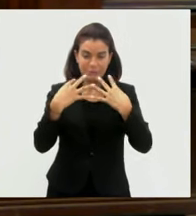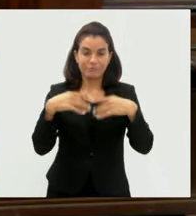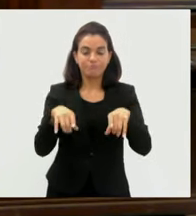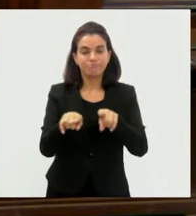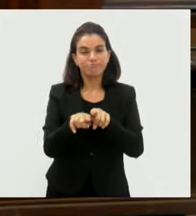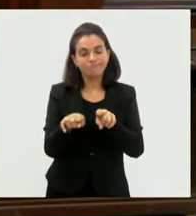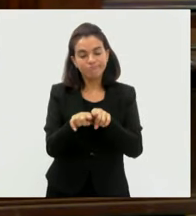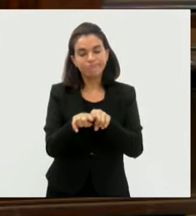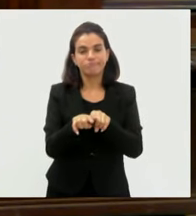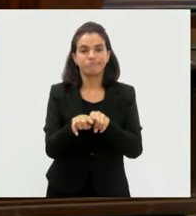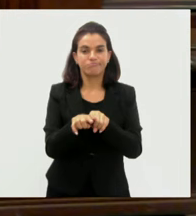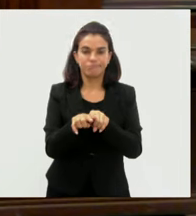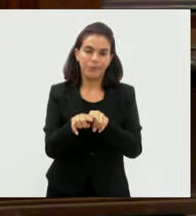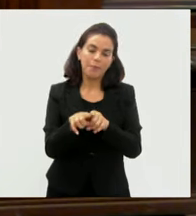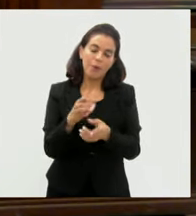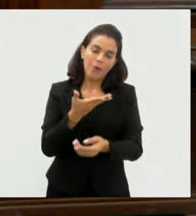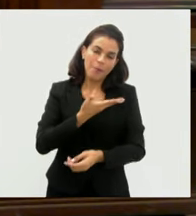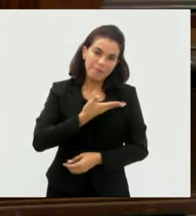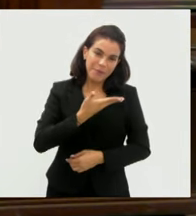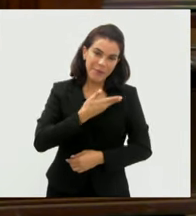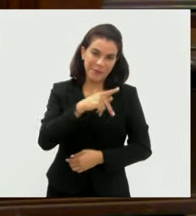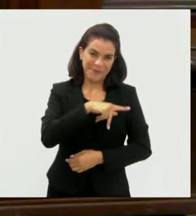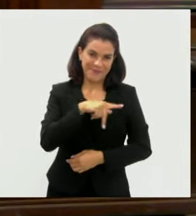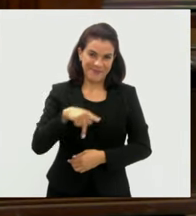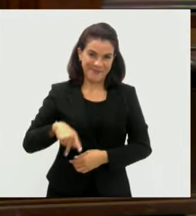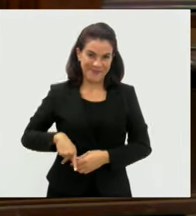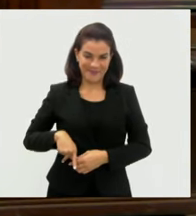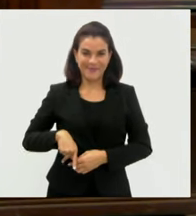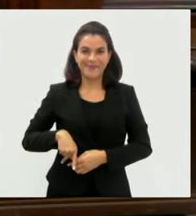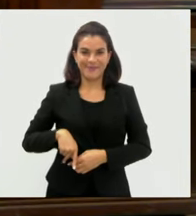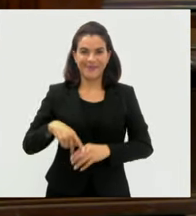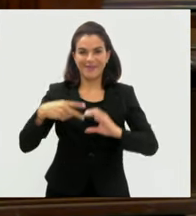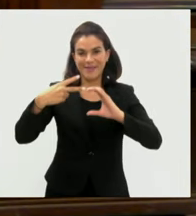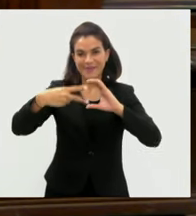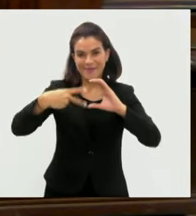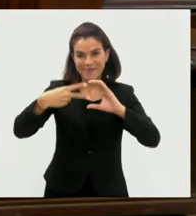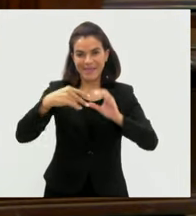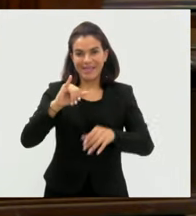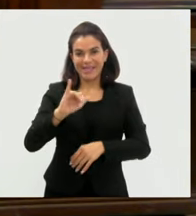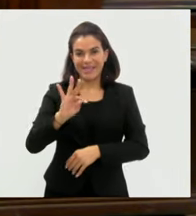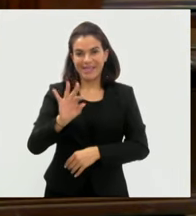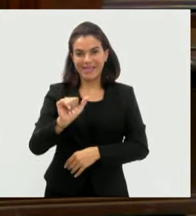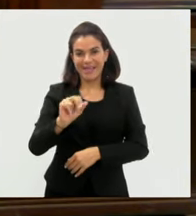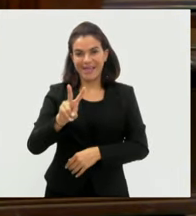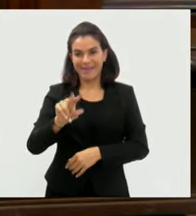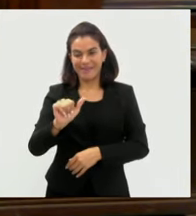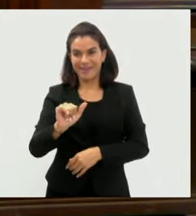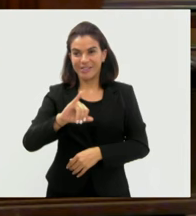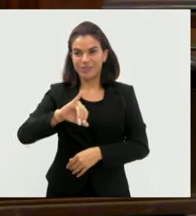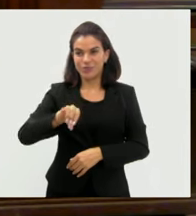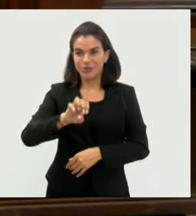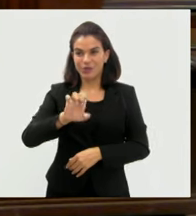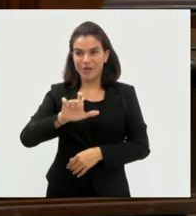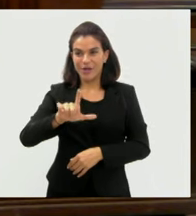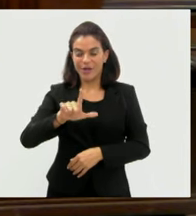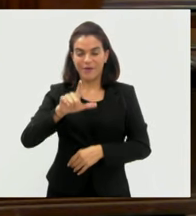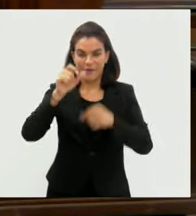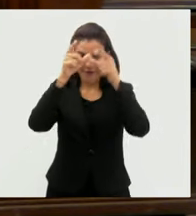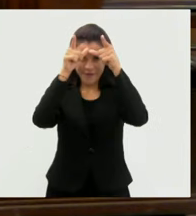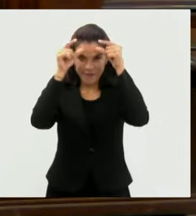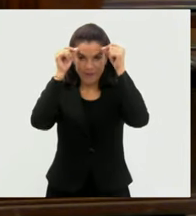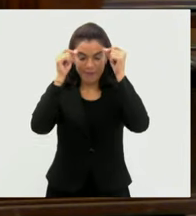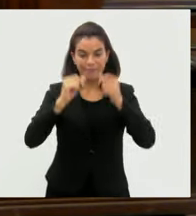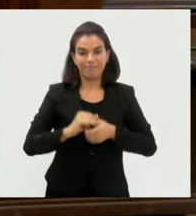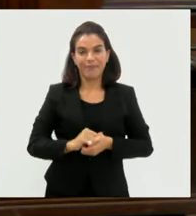vez, o meu querido amigo, presidente da Câmara de Itava, nosso querido vereador Joel Enfermeiro. Muito obrigado e